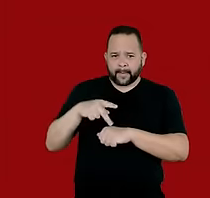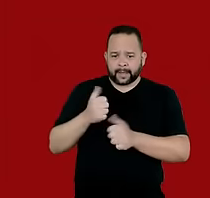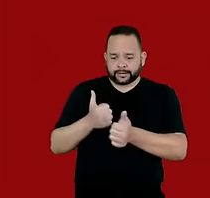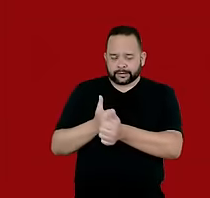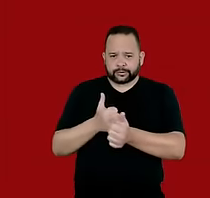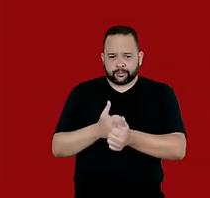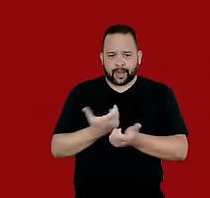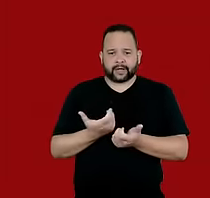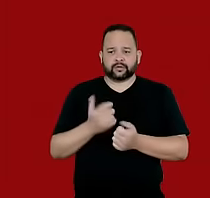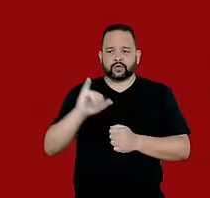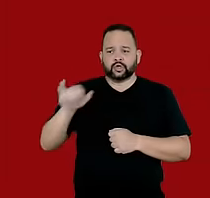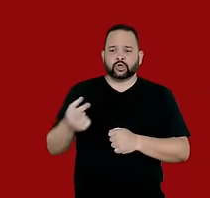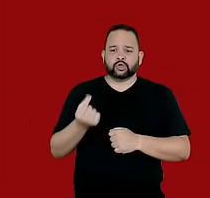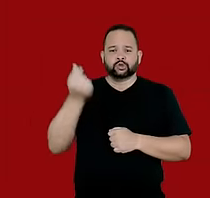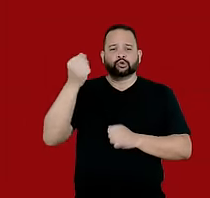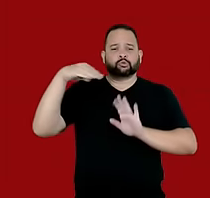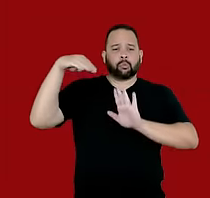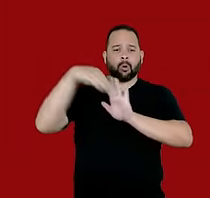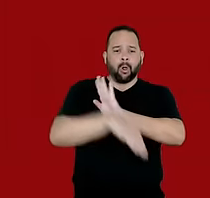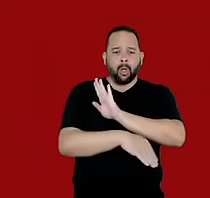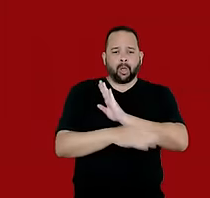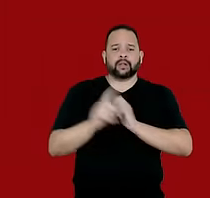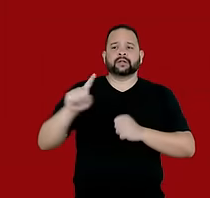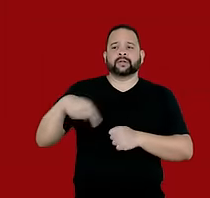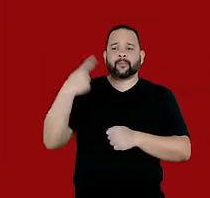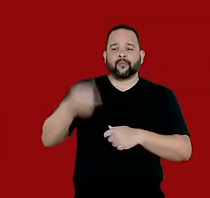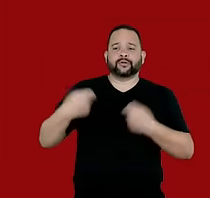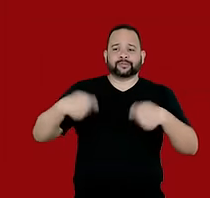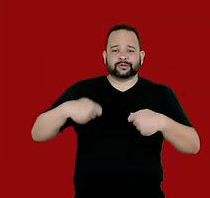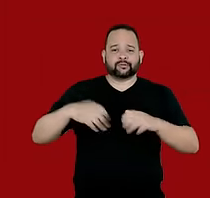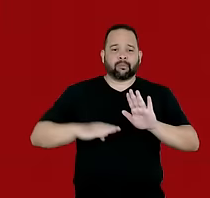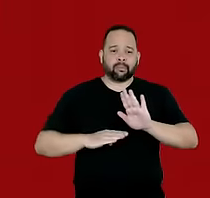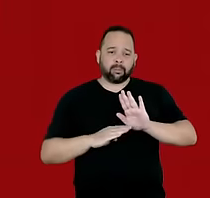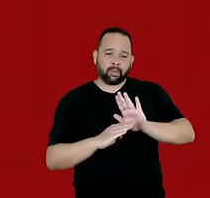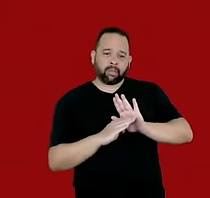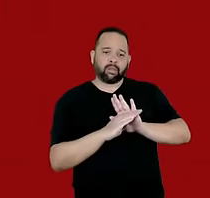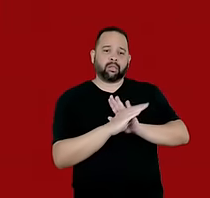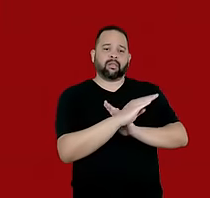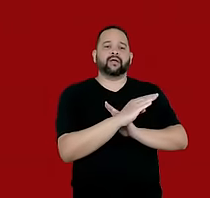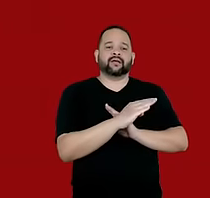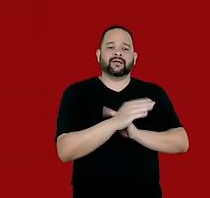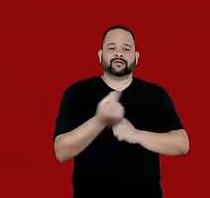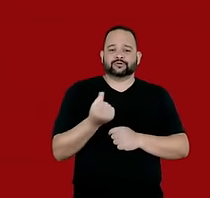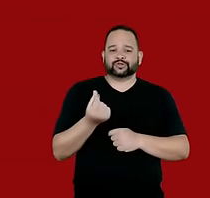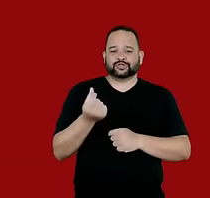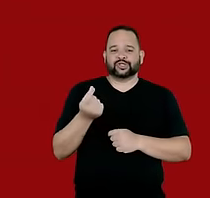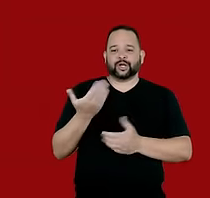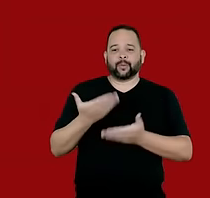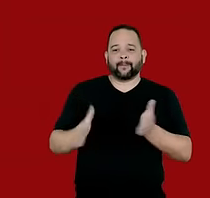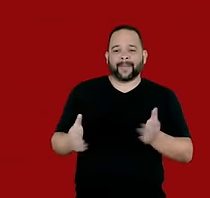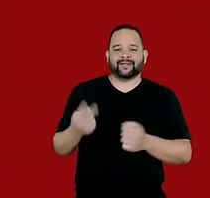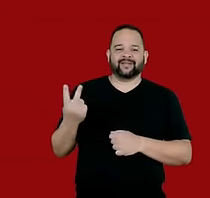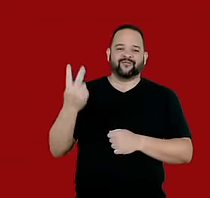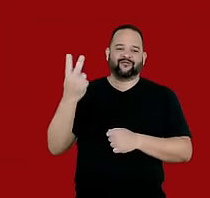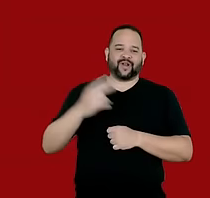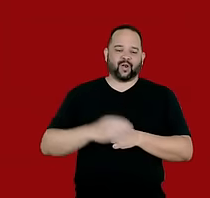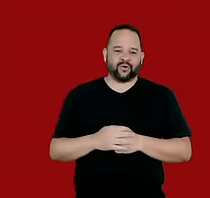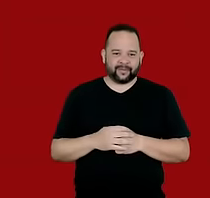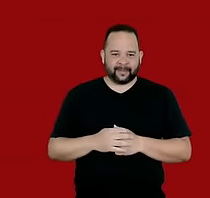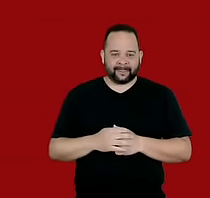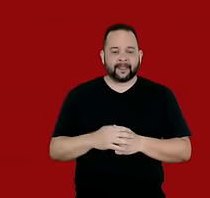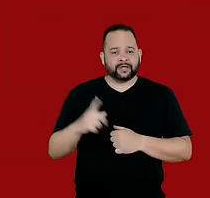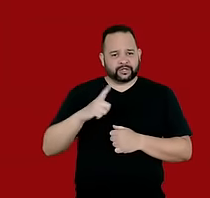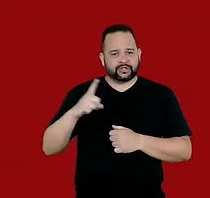muito rápido depois tiveram que frear desvalorizou muito a moeda a gente não a gente teve um processo de queda de juros com a moeda se comportando bem